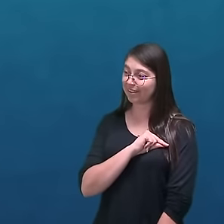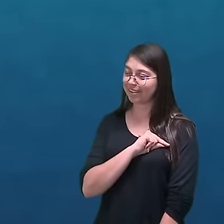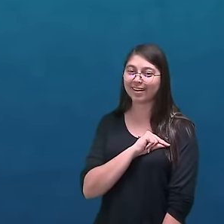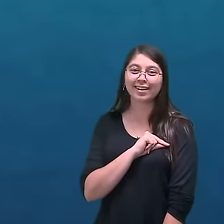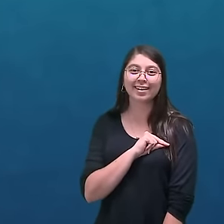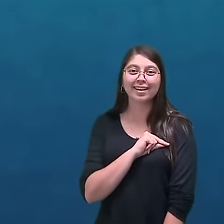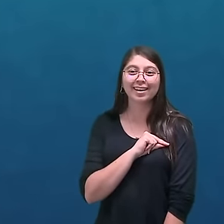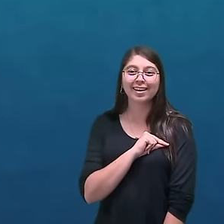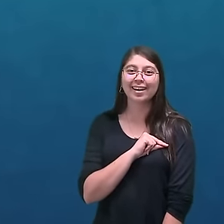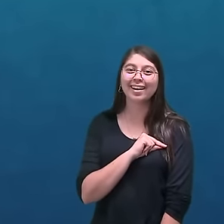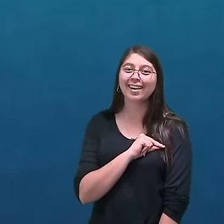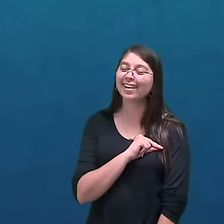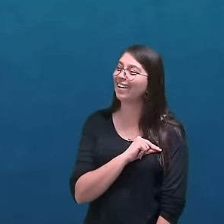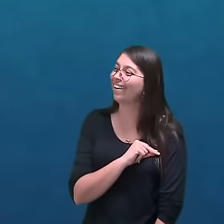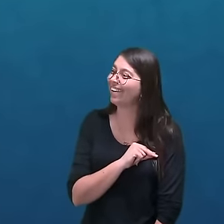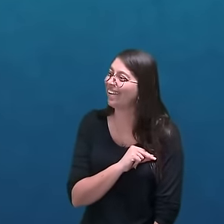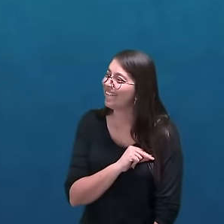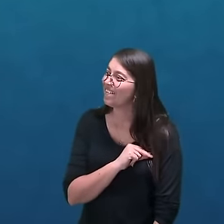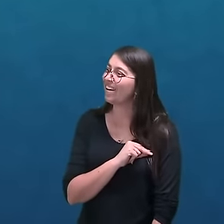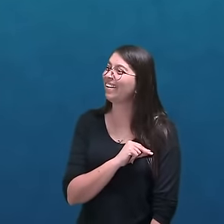a senhora não descansa.